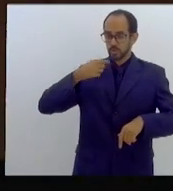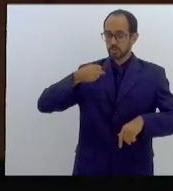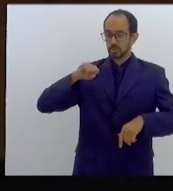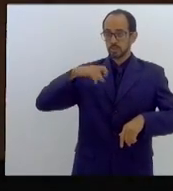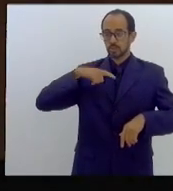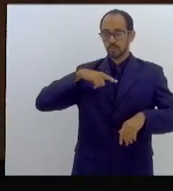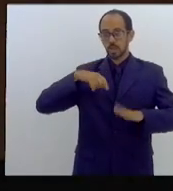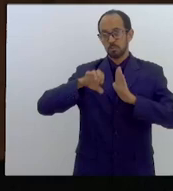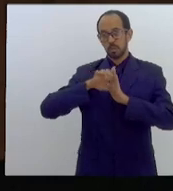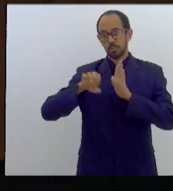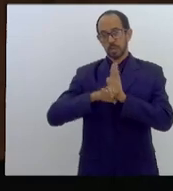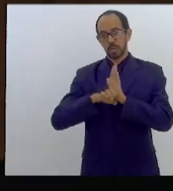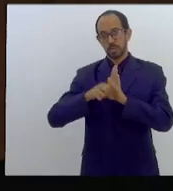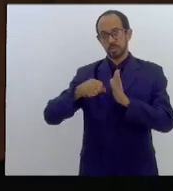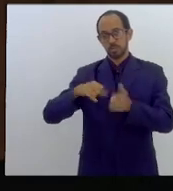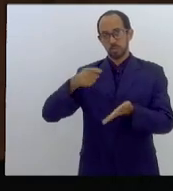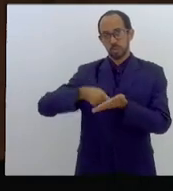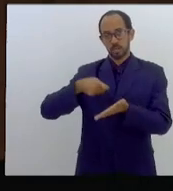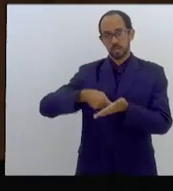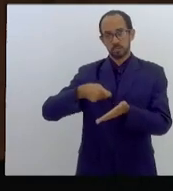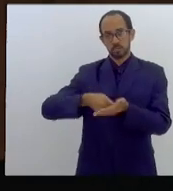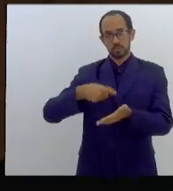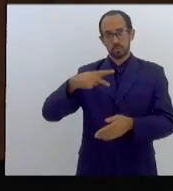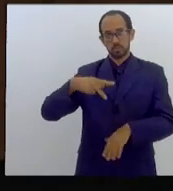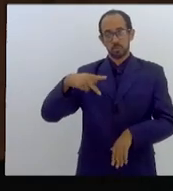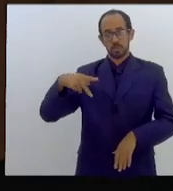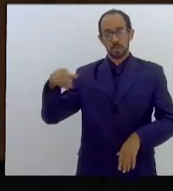emenda, se obrigatoriamente está no PPA.